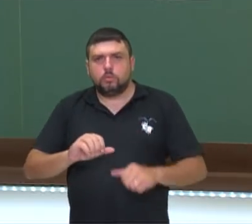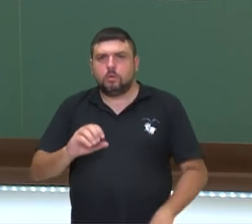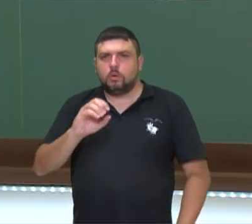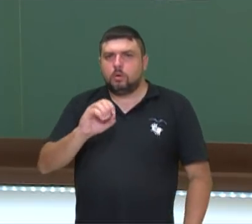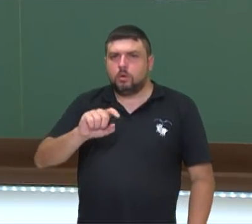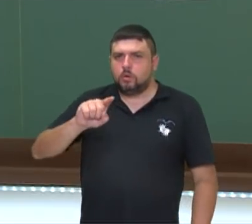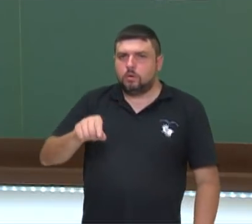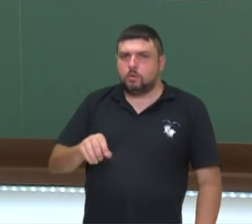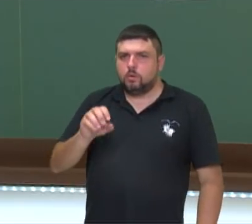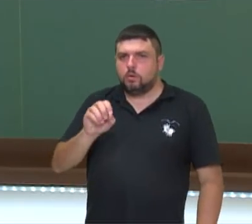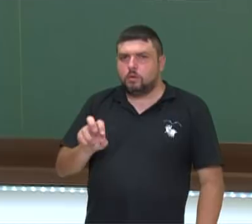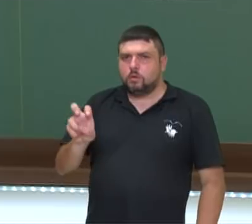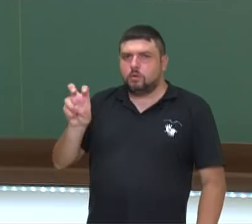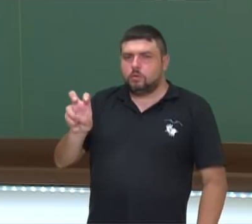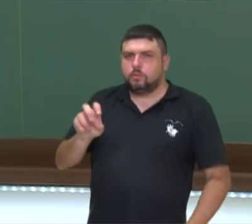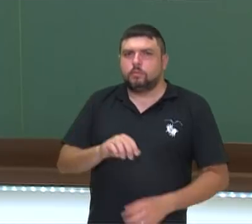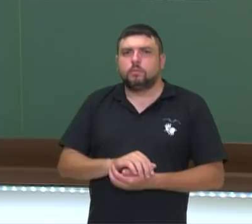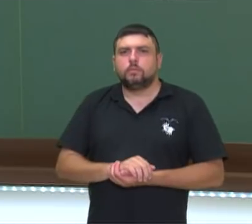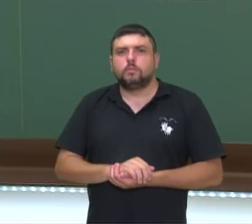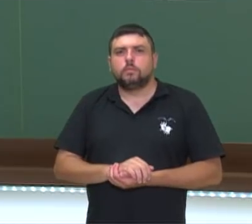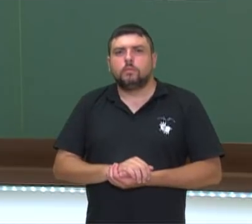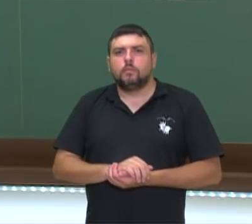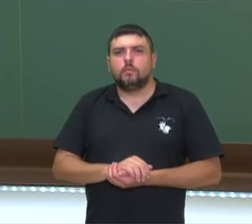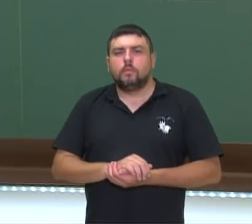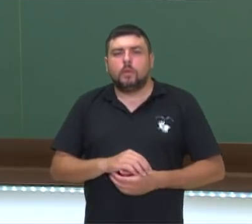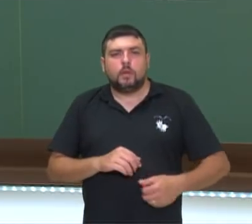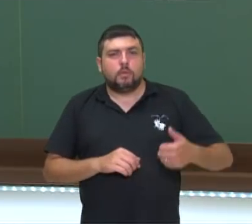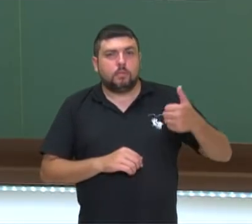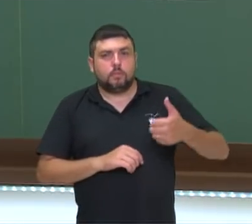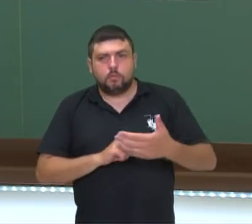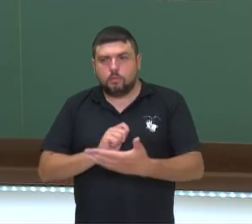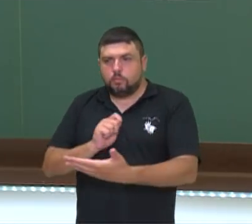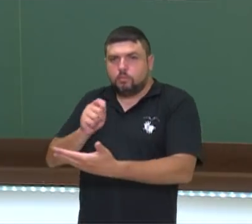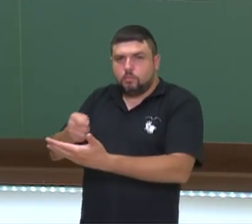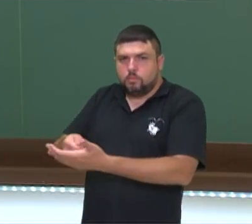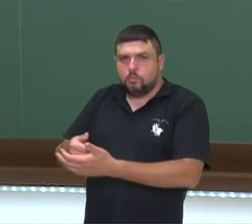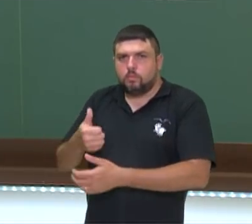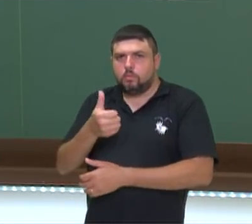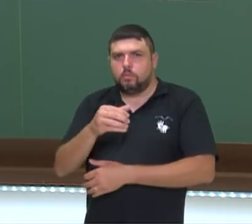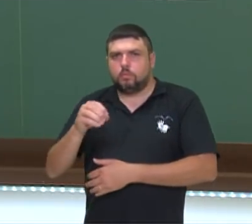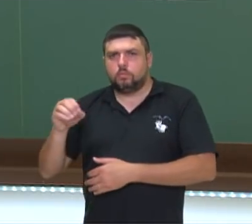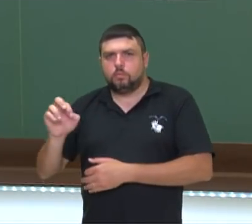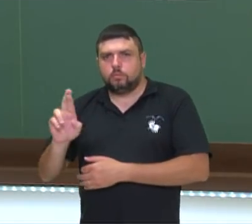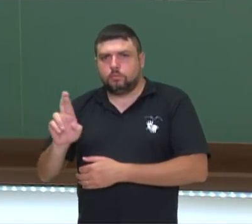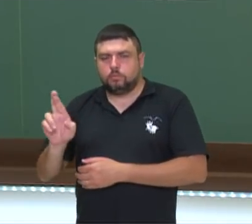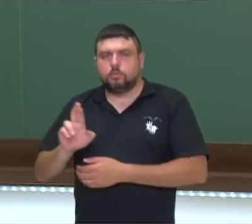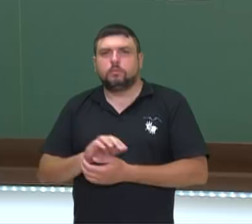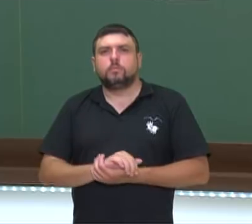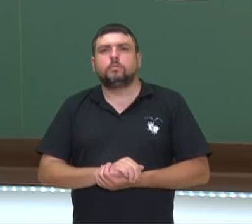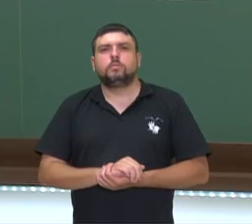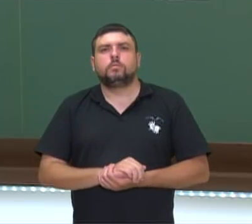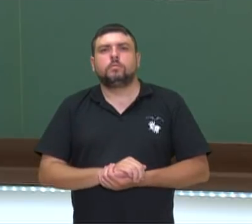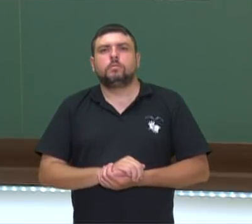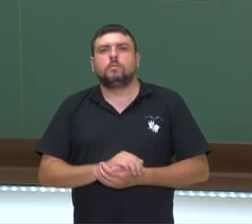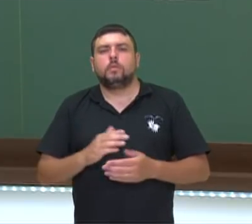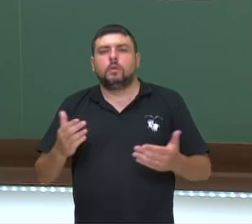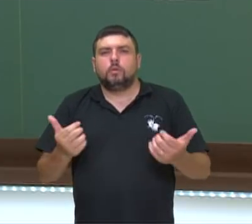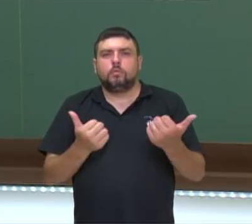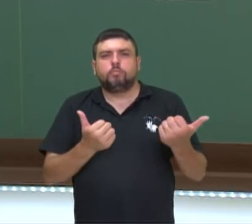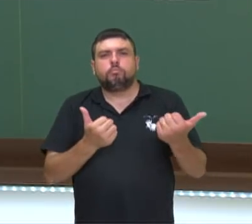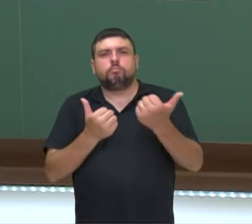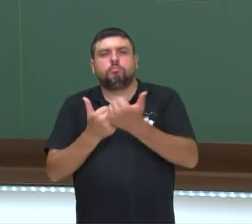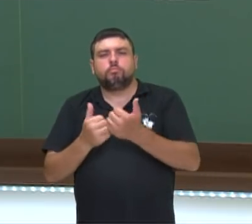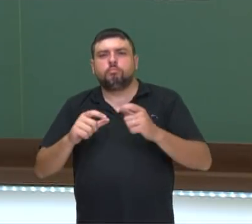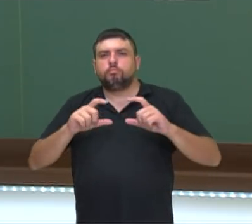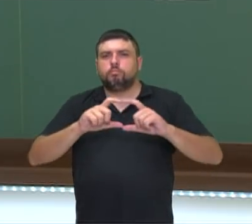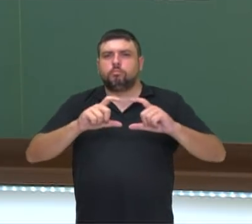ao mês, a parcela que ele pagou a primeira, R$100. Então vamos calcular. Substituindo aqui,